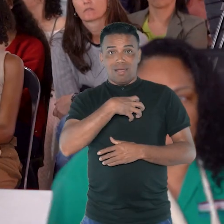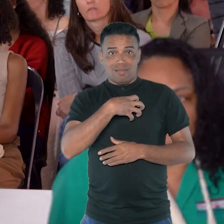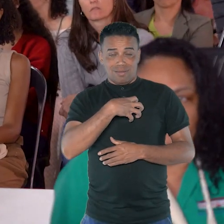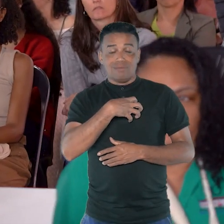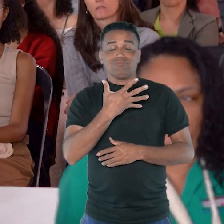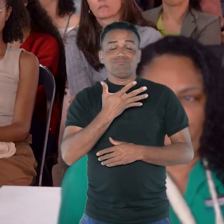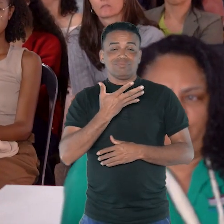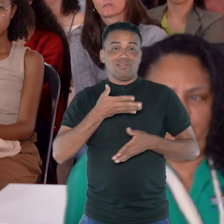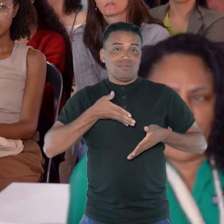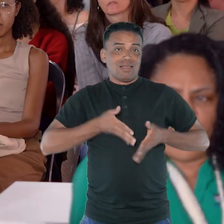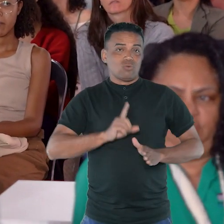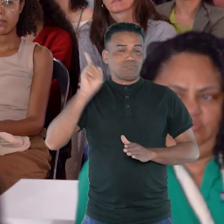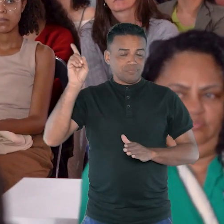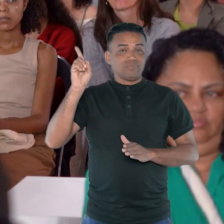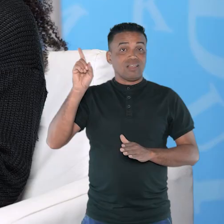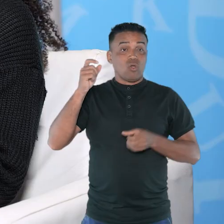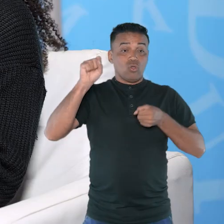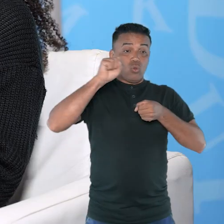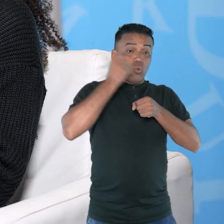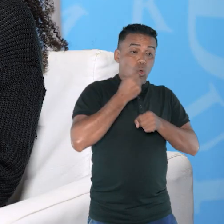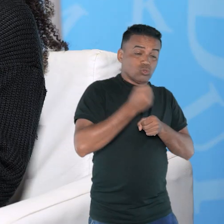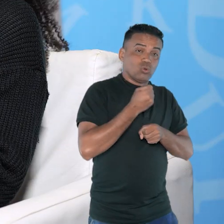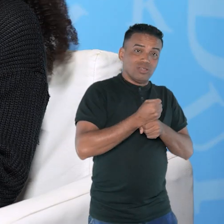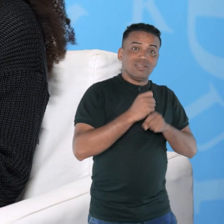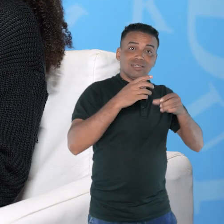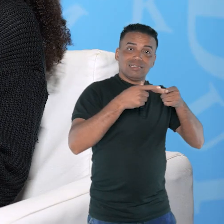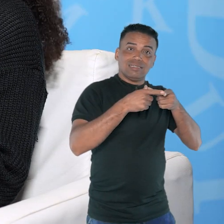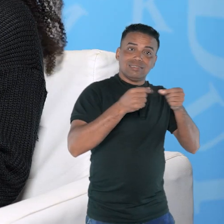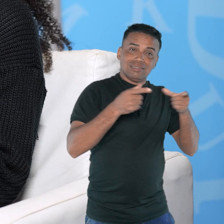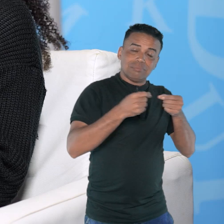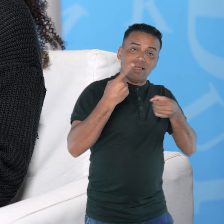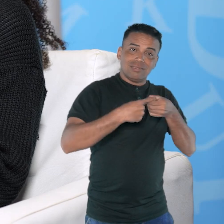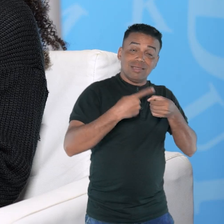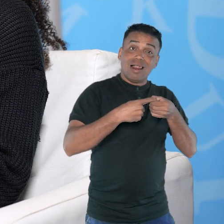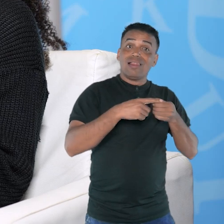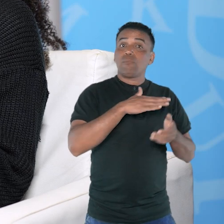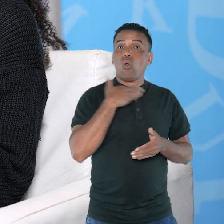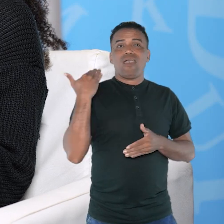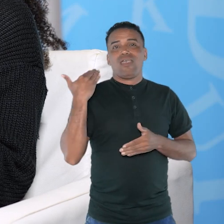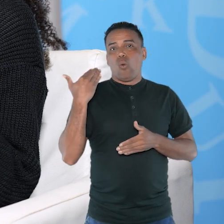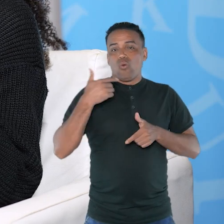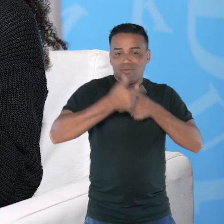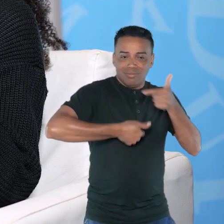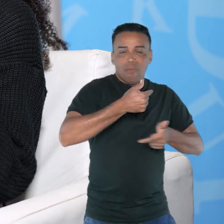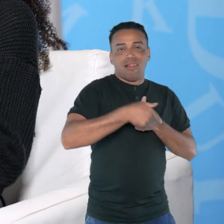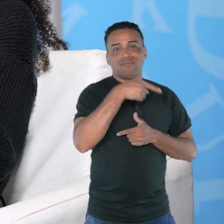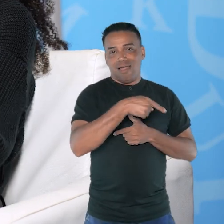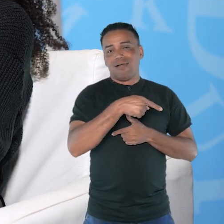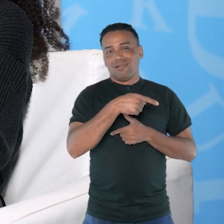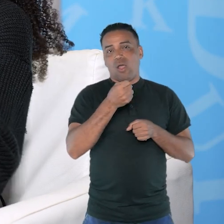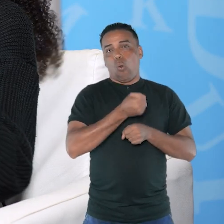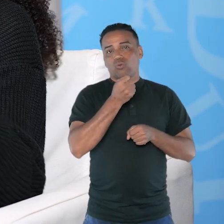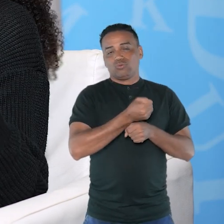Brasília e, um tempo depois, ainda no começo da cidade, ele faleceu num canteiro de obras. Então, essa